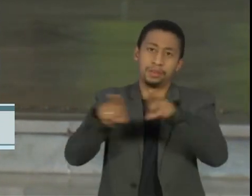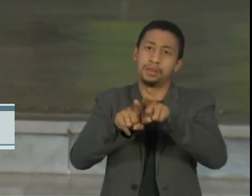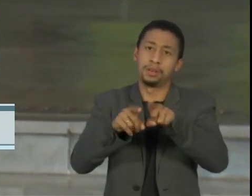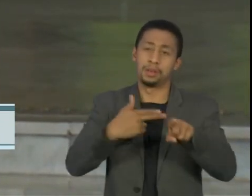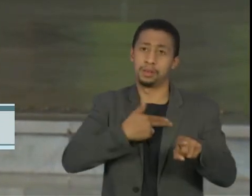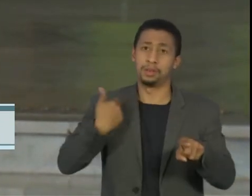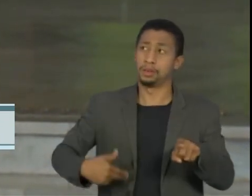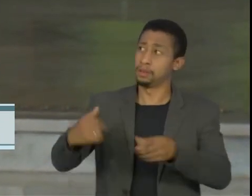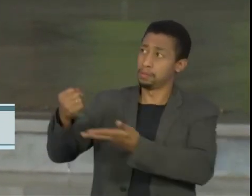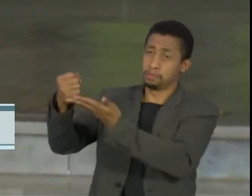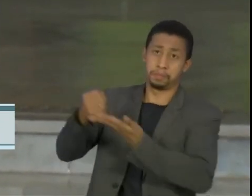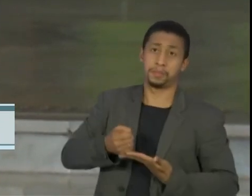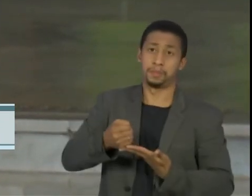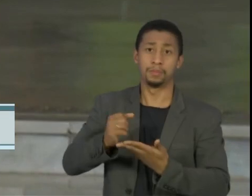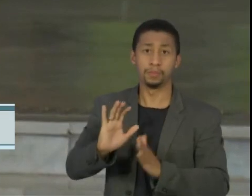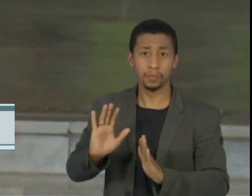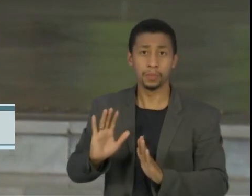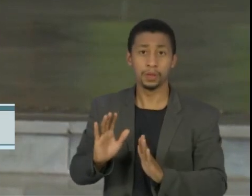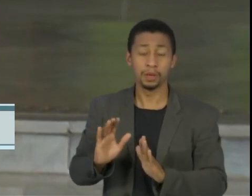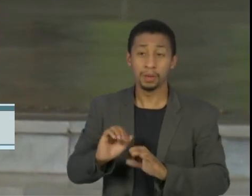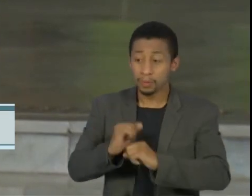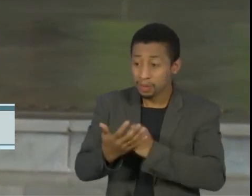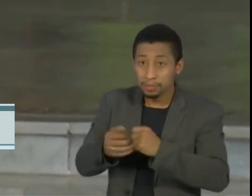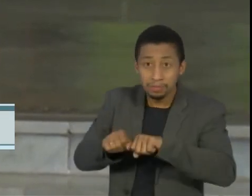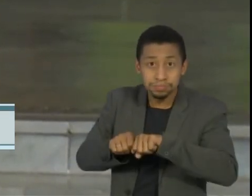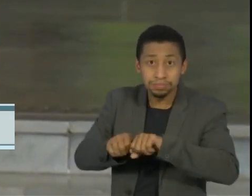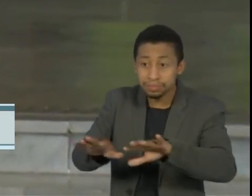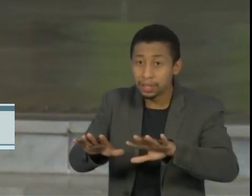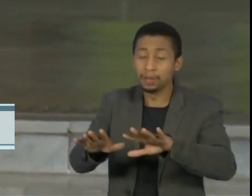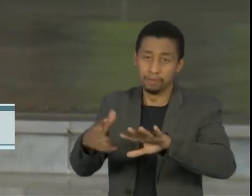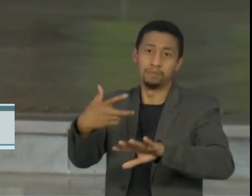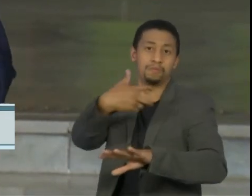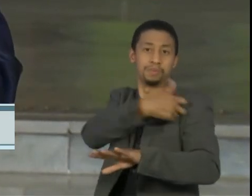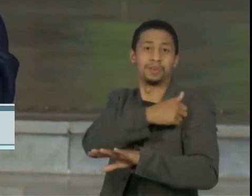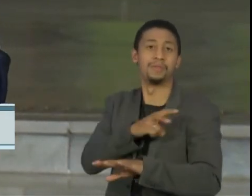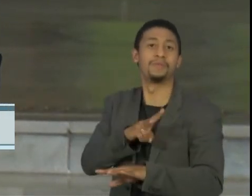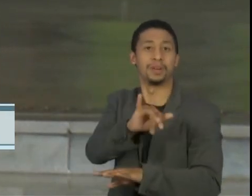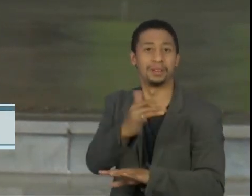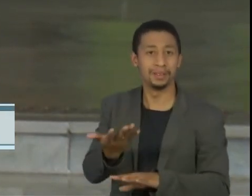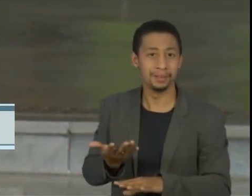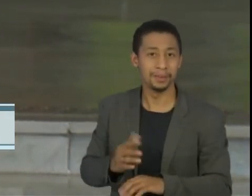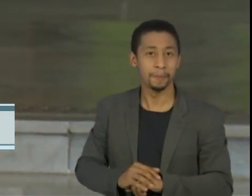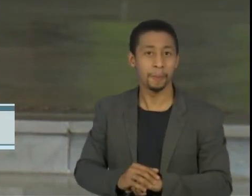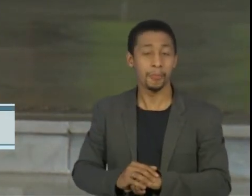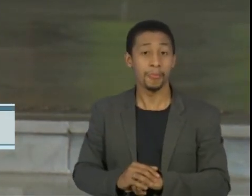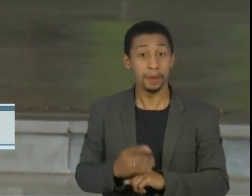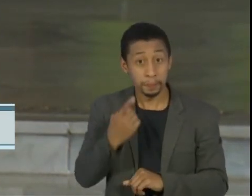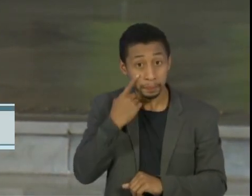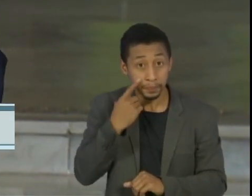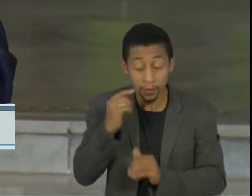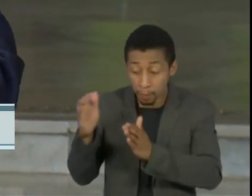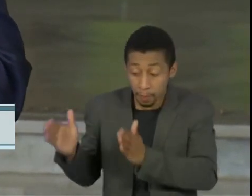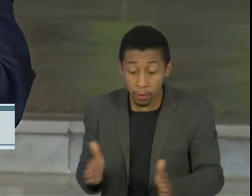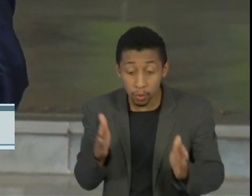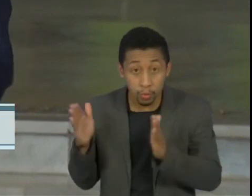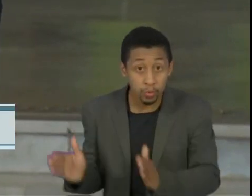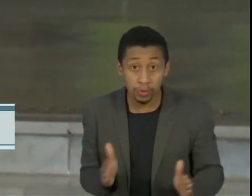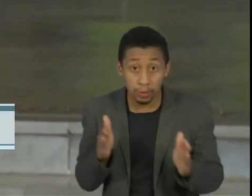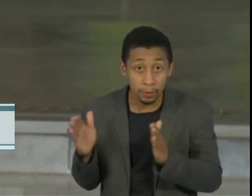atenuado que vai dar origem à vacina propriamente dita. Do ponto de vista de produção,